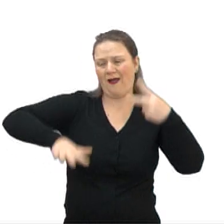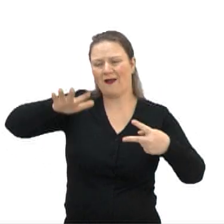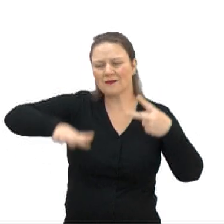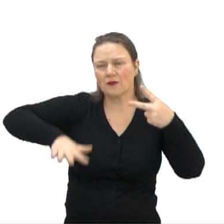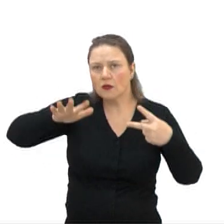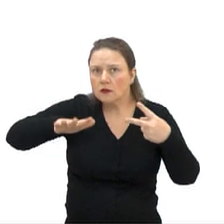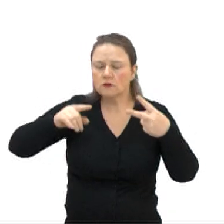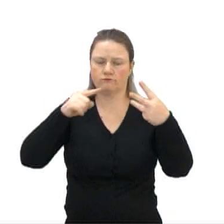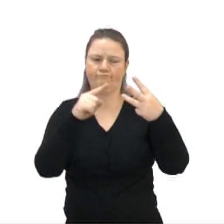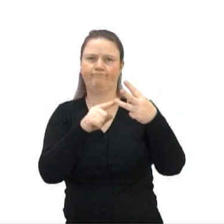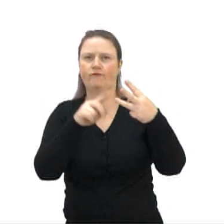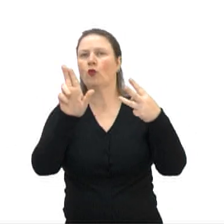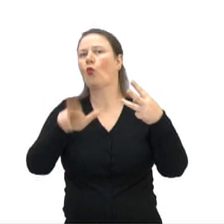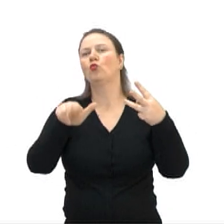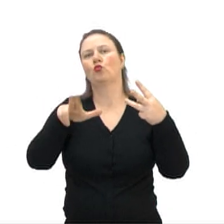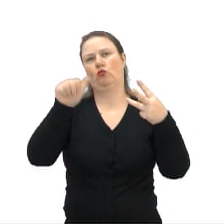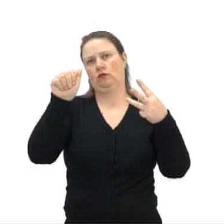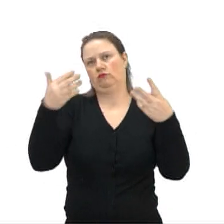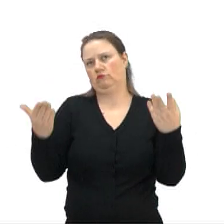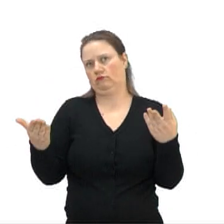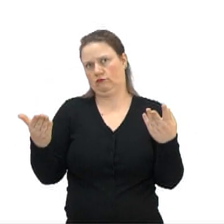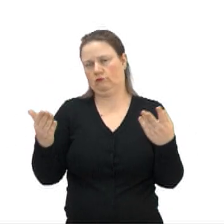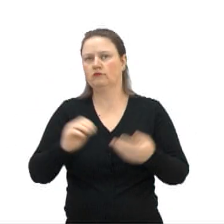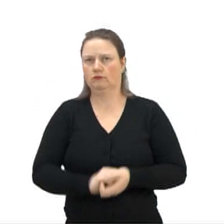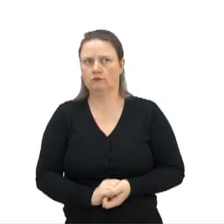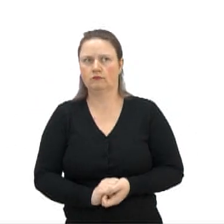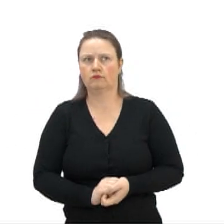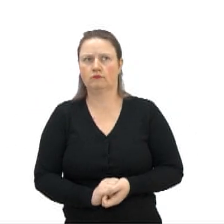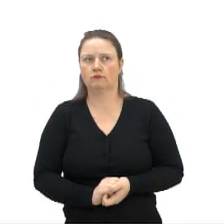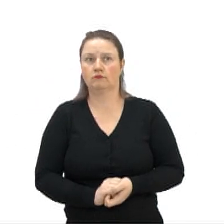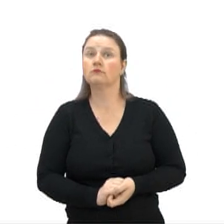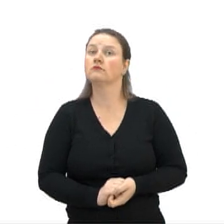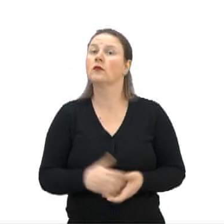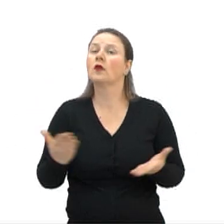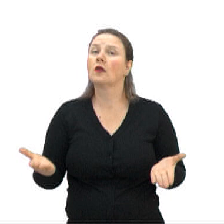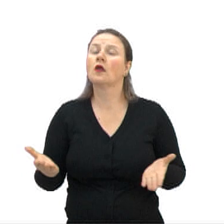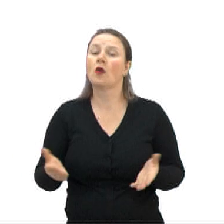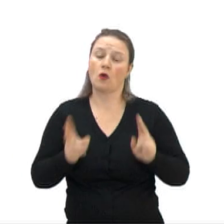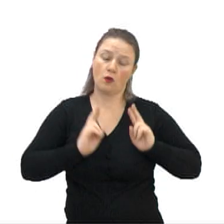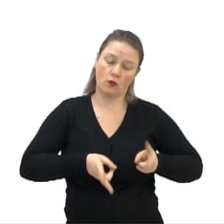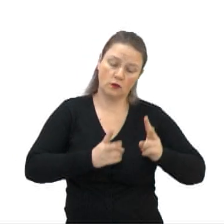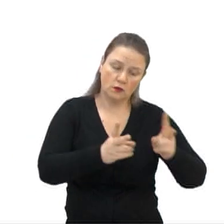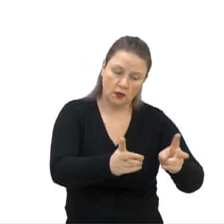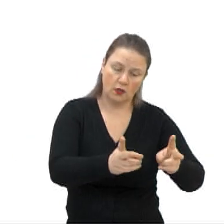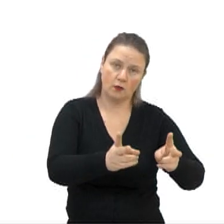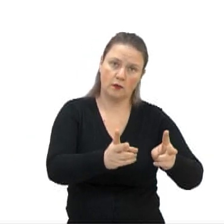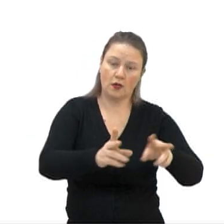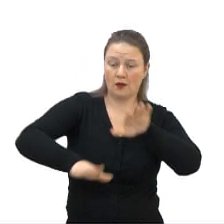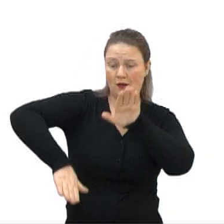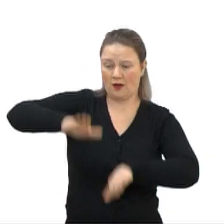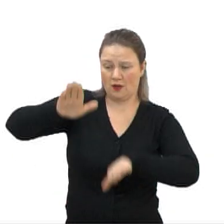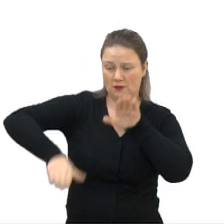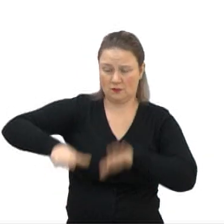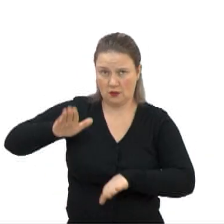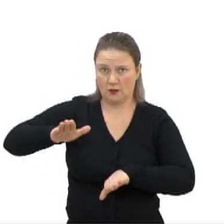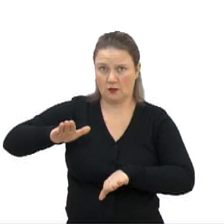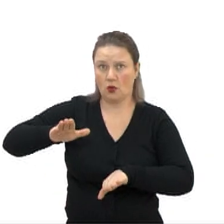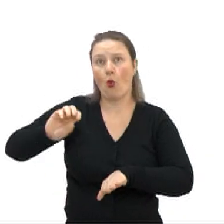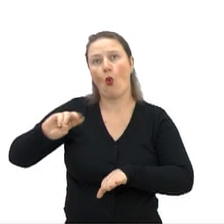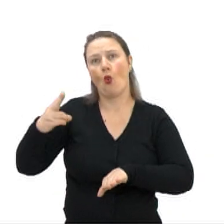resposta. As palavras em destaque produzem o mesmo sentido? O sempre, o às vezes e o nunca possuem o mesmo